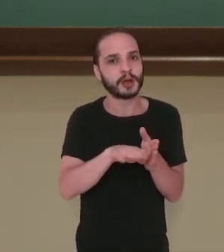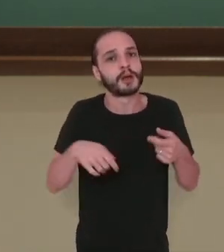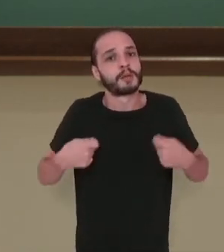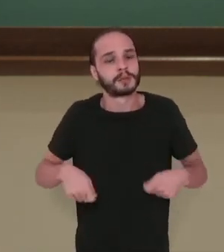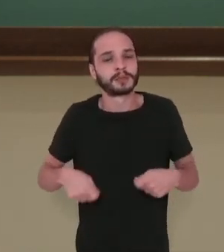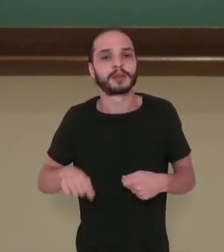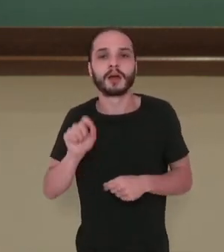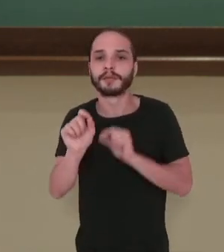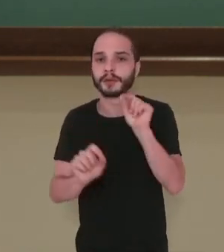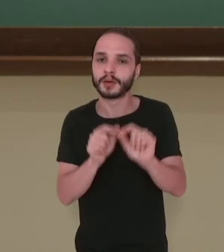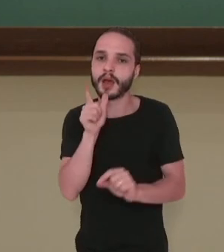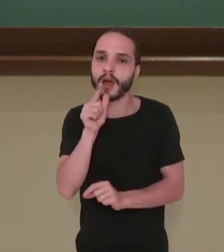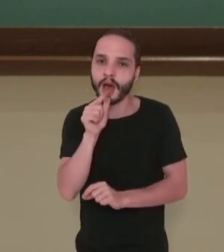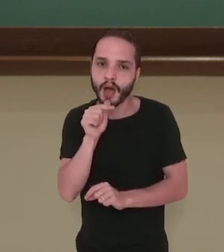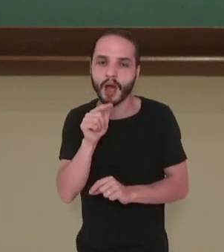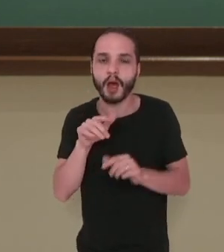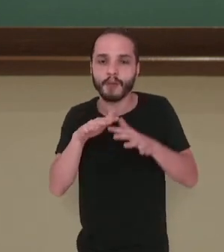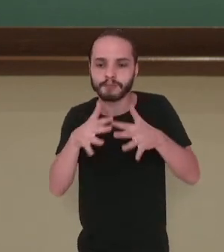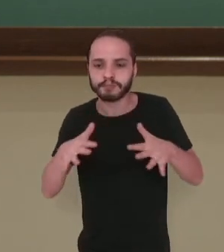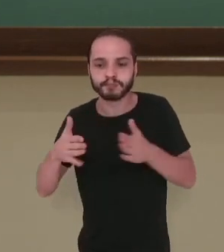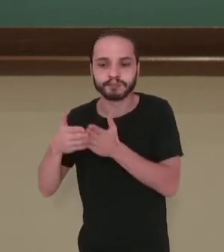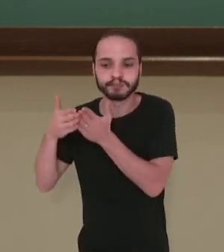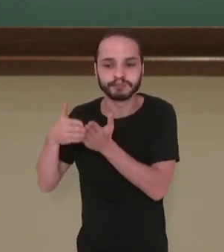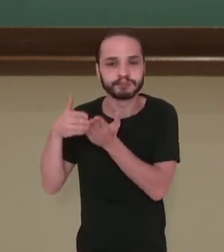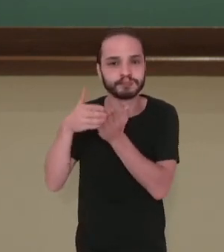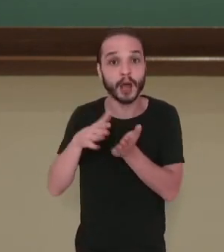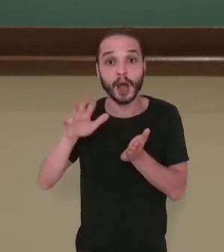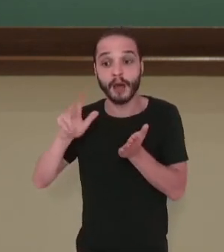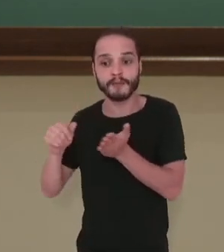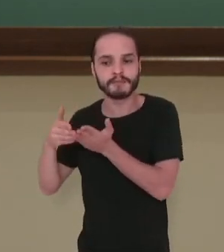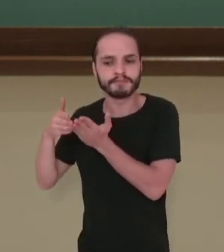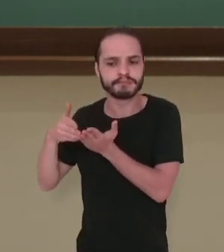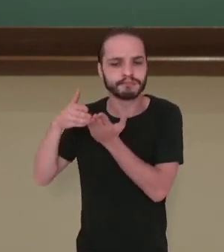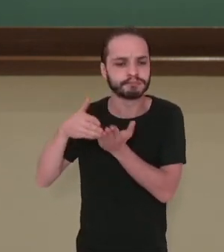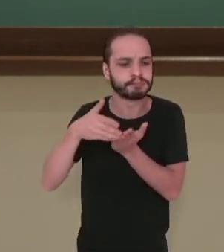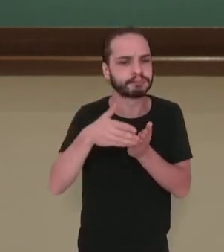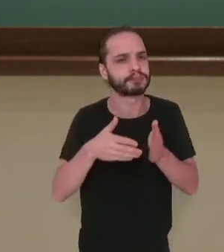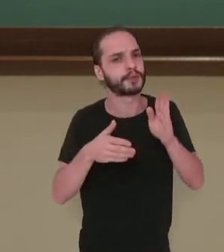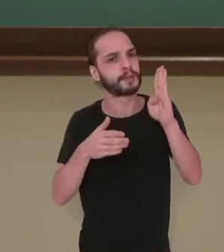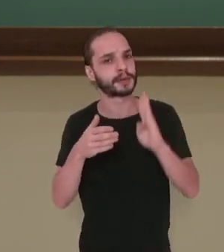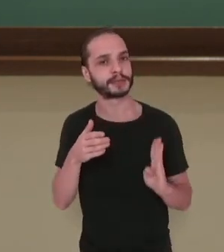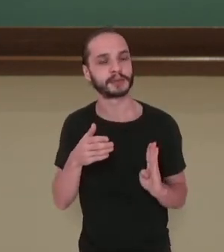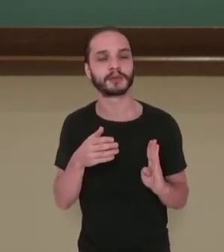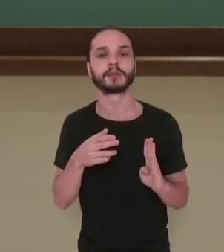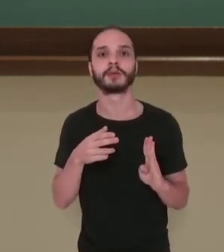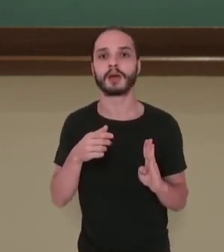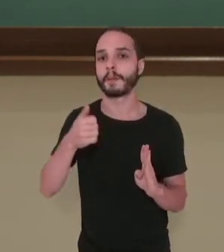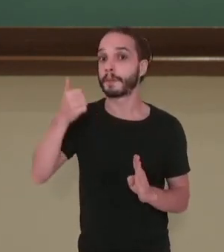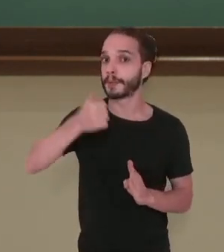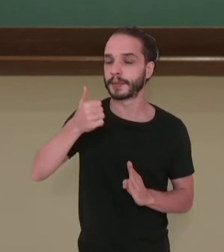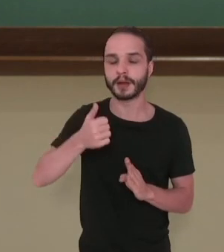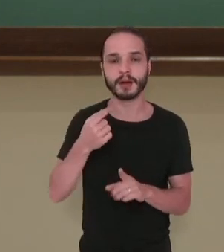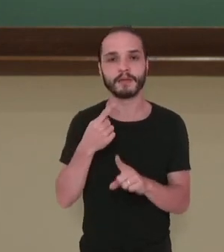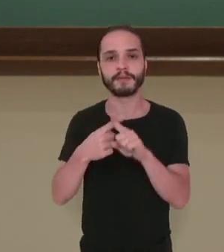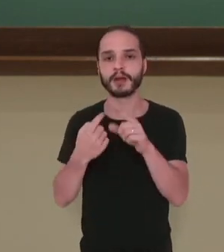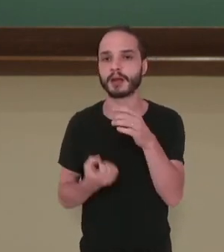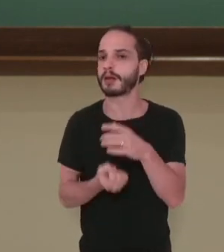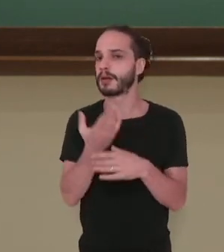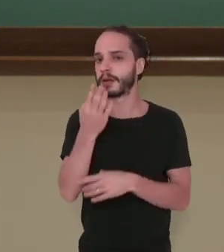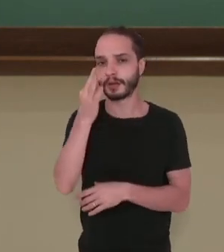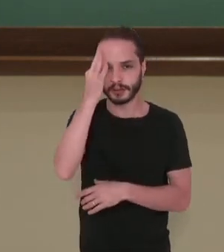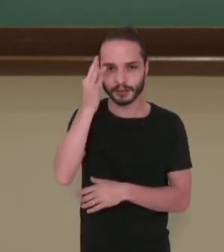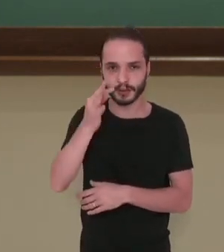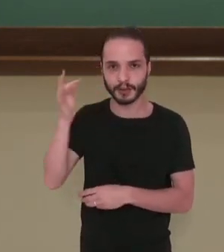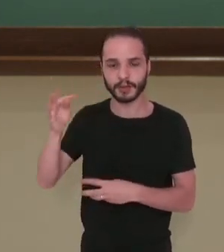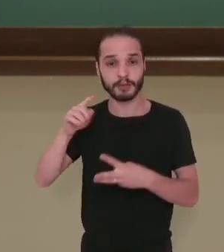que ter atravessado pelo Atlântico. É a primeira vez, então, que se cogita essa teoria da travessia pelo Atlântico. E são essas as